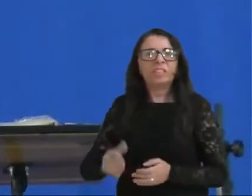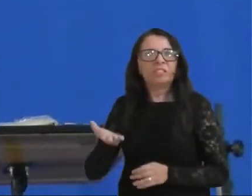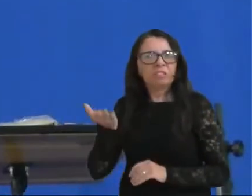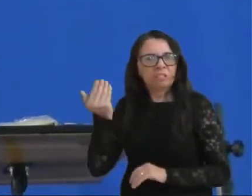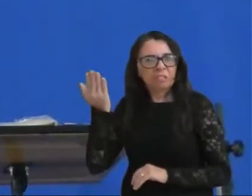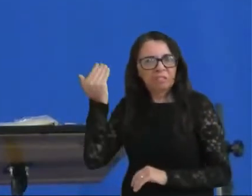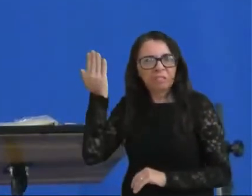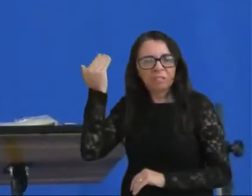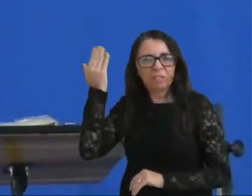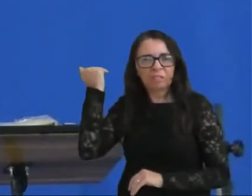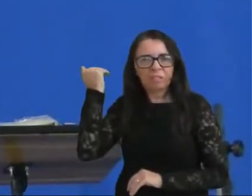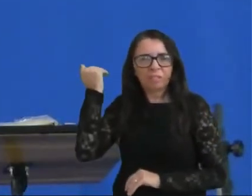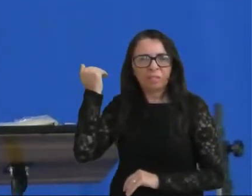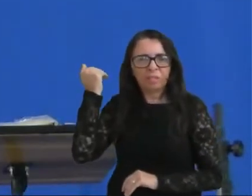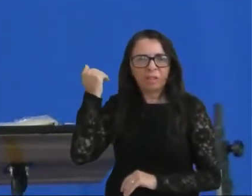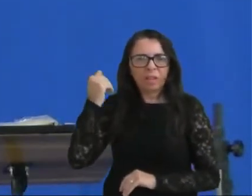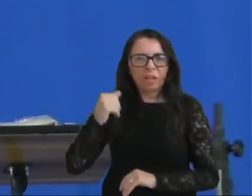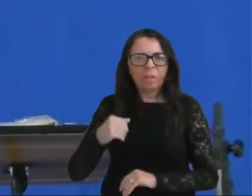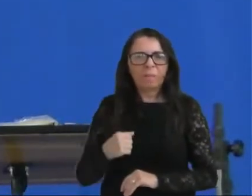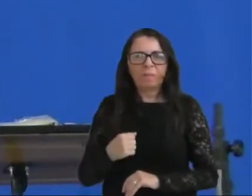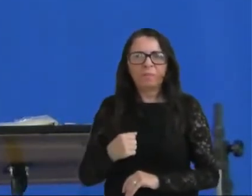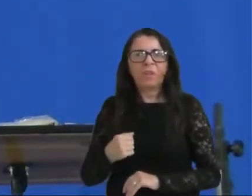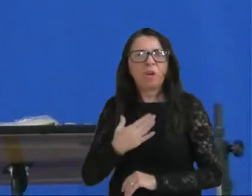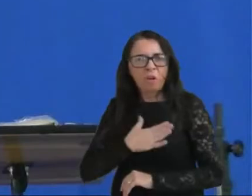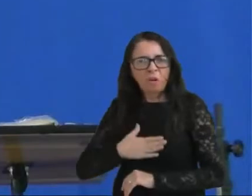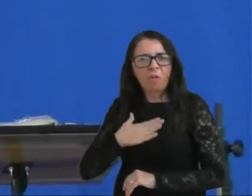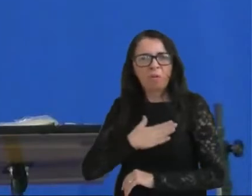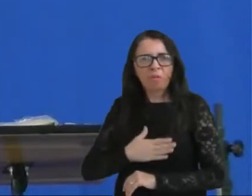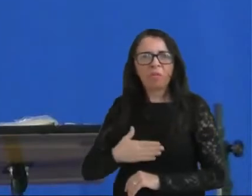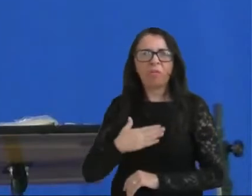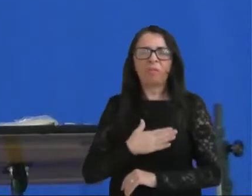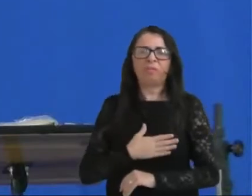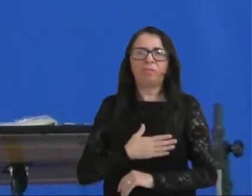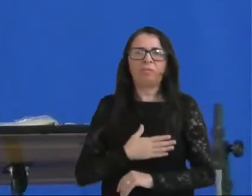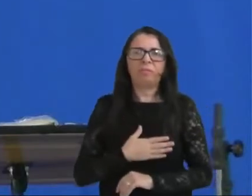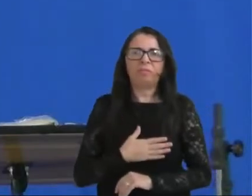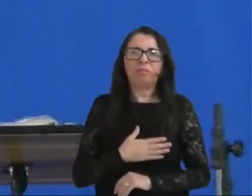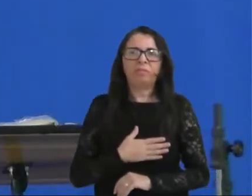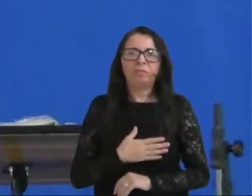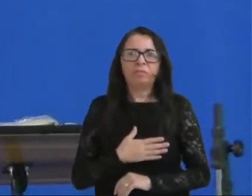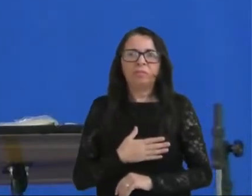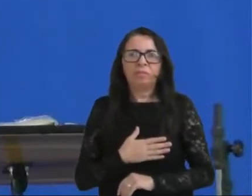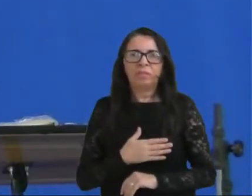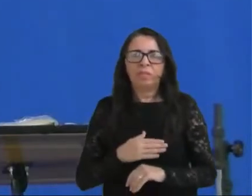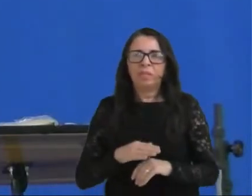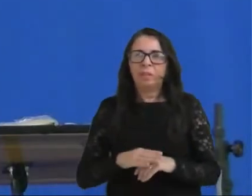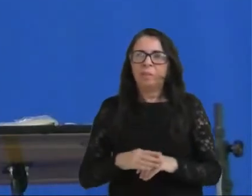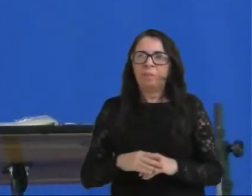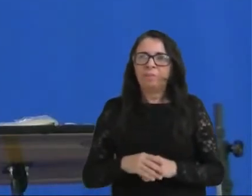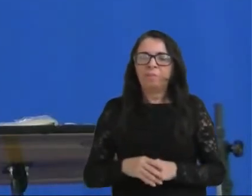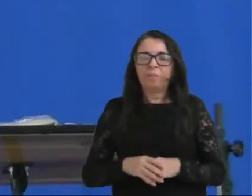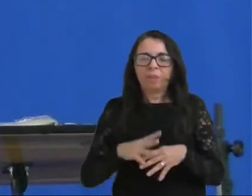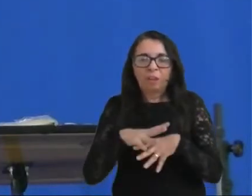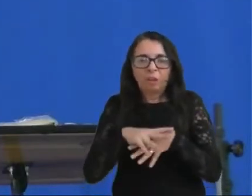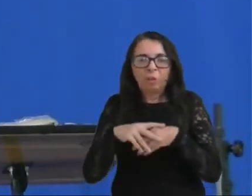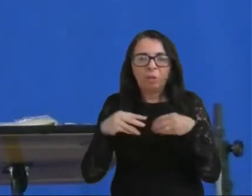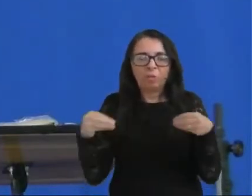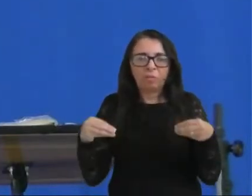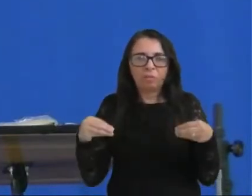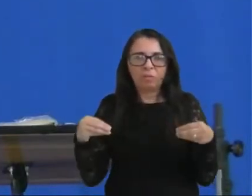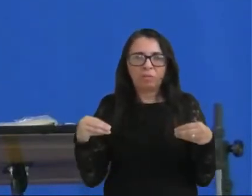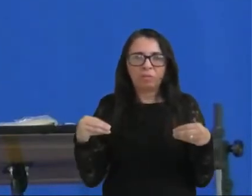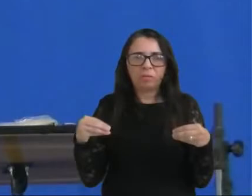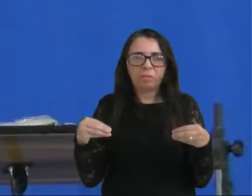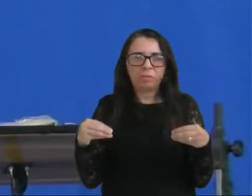de superstições, eles iam atrás de culto de curas nesse templo de